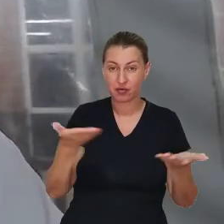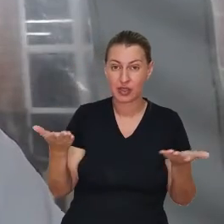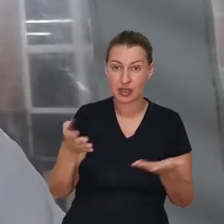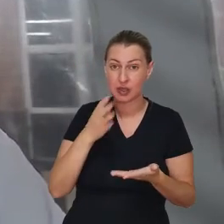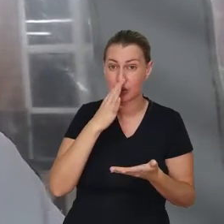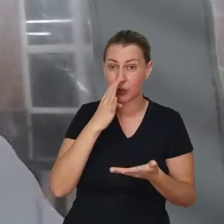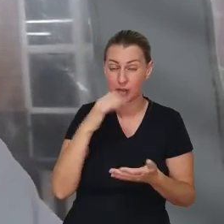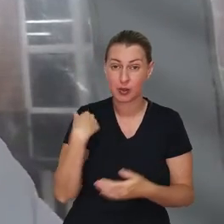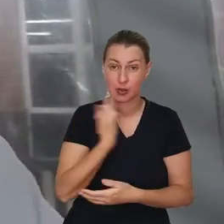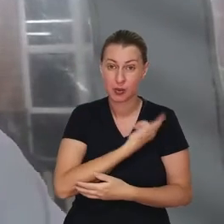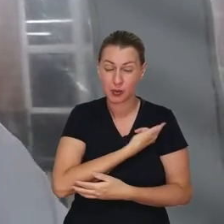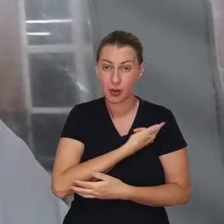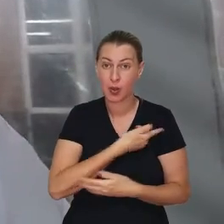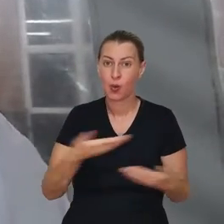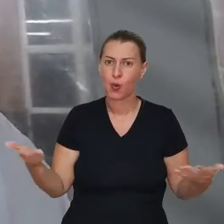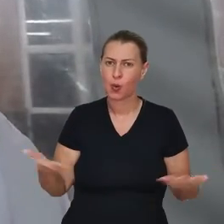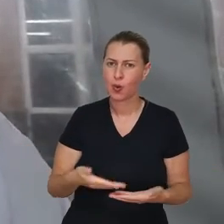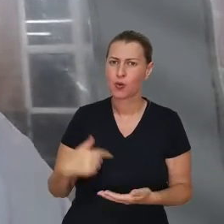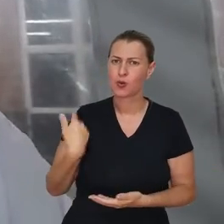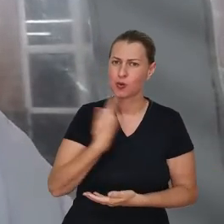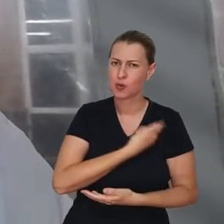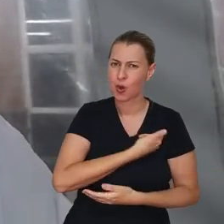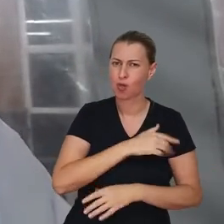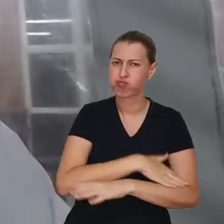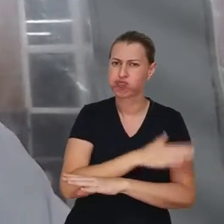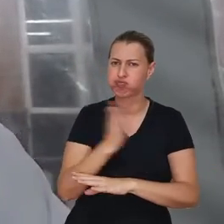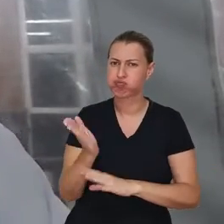Hoje nós passamos aqui na Fevale o dia inteiro,